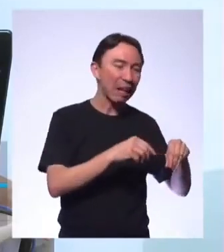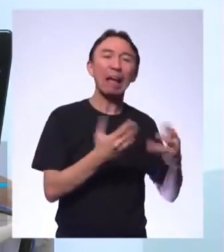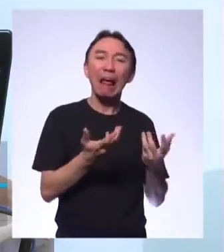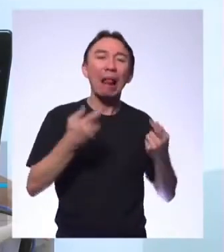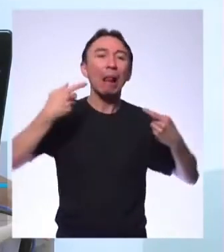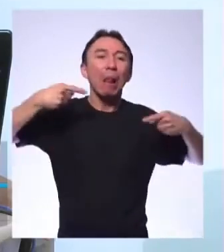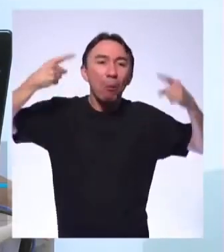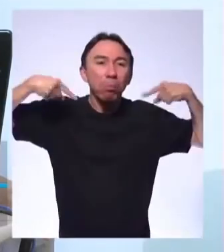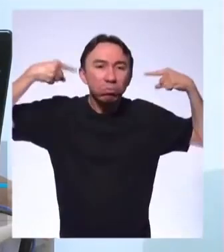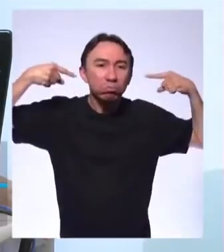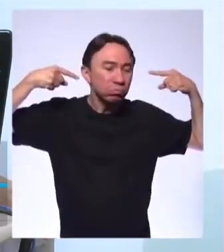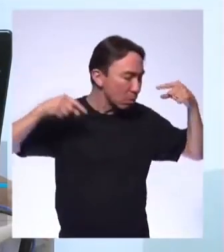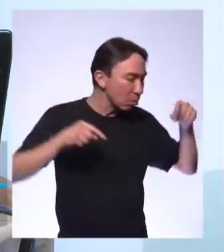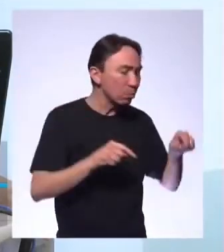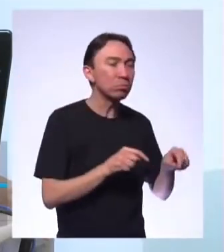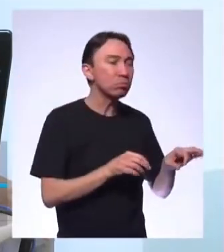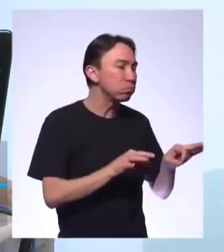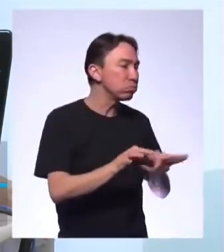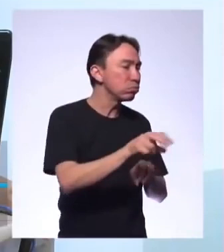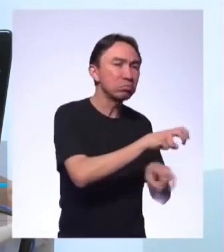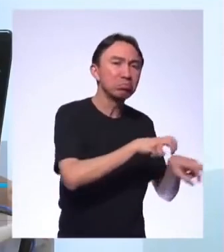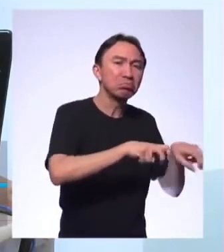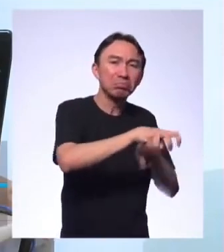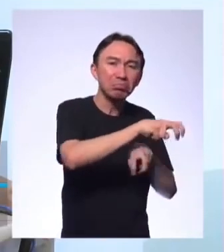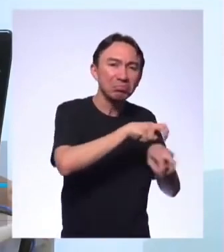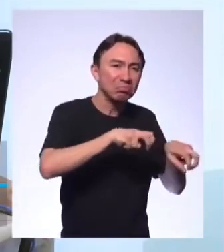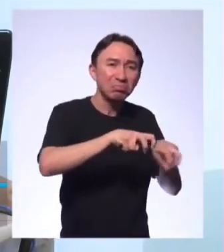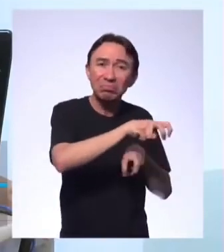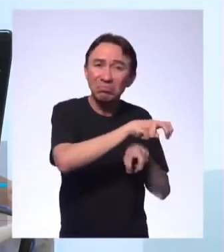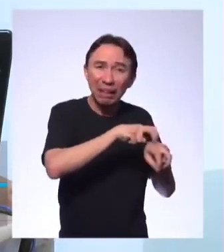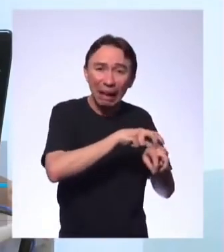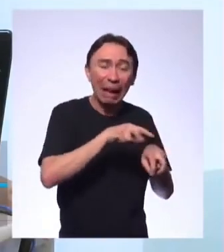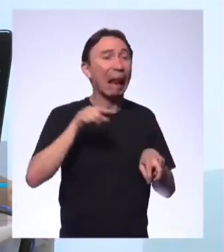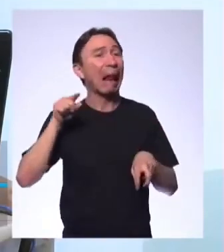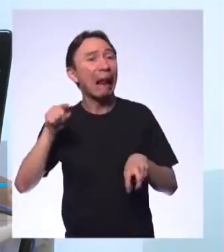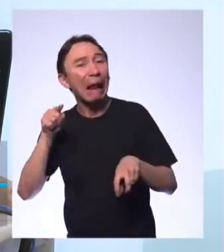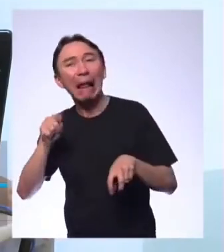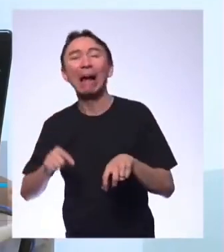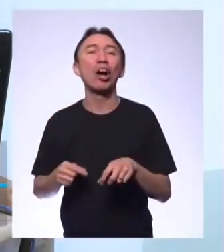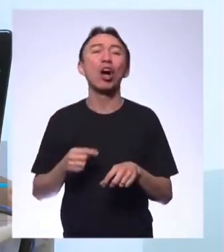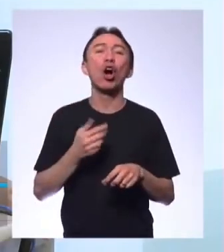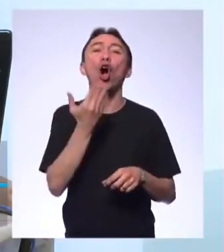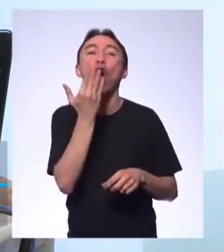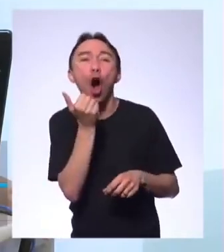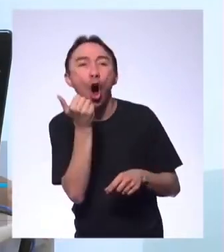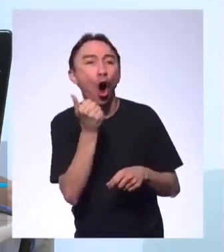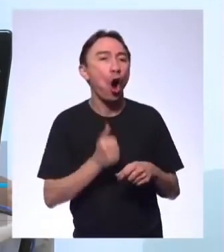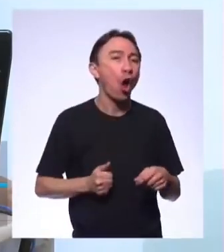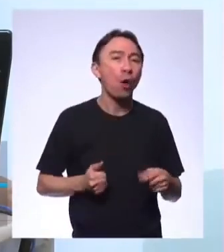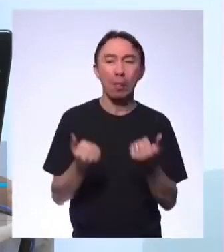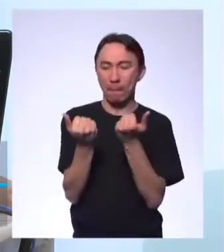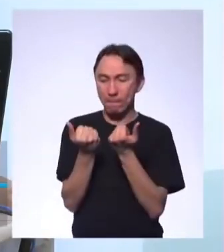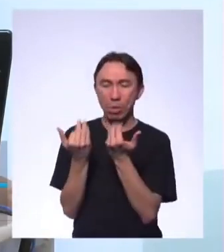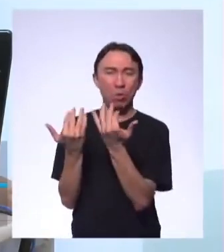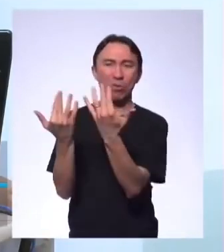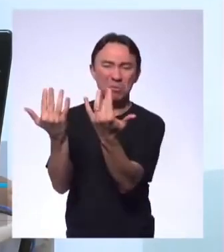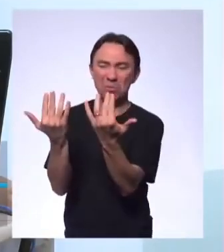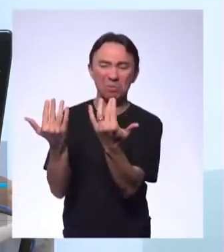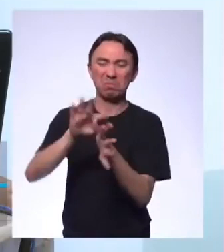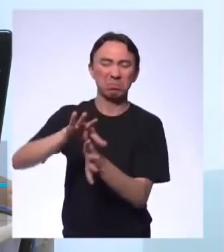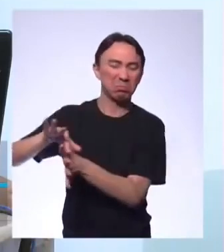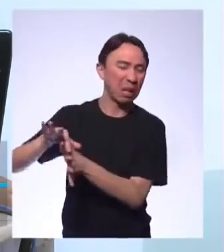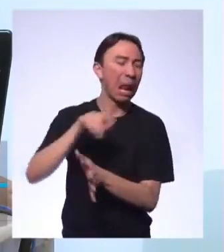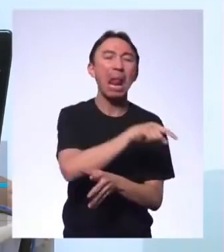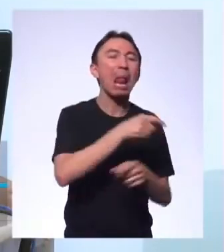transformar aí a lã em matéria-prima para essas indústrias do que plantar alimentos, por exemplo. Até porque criar ovelhas